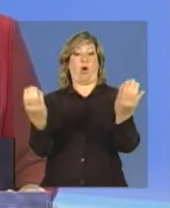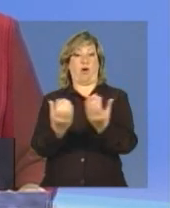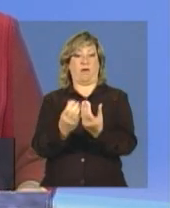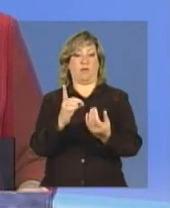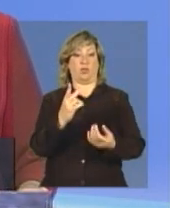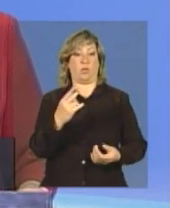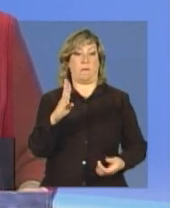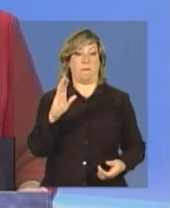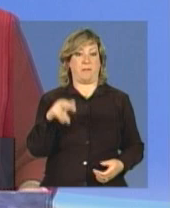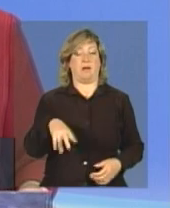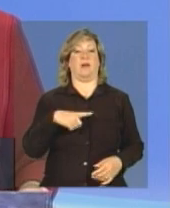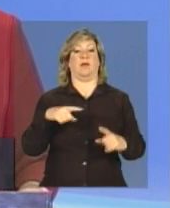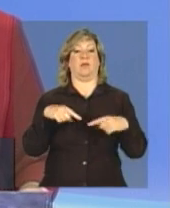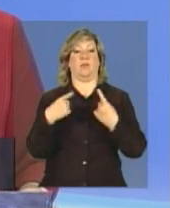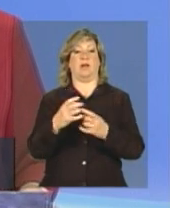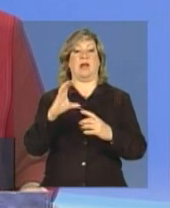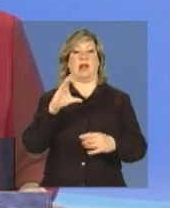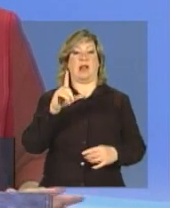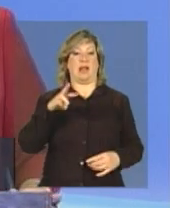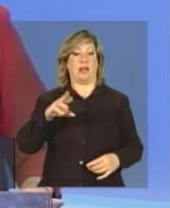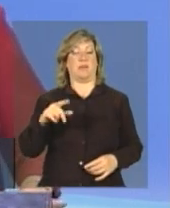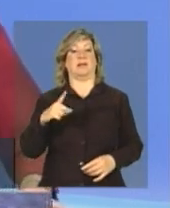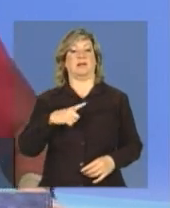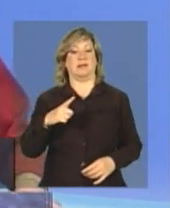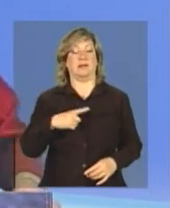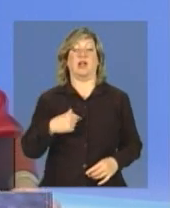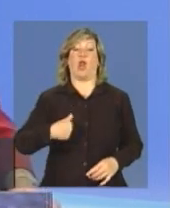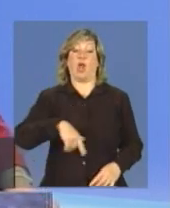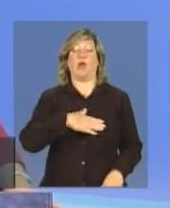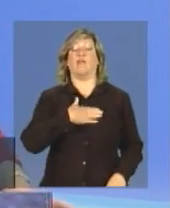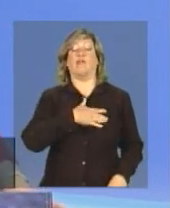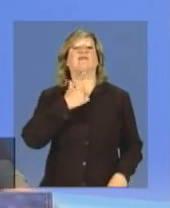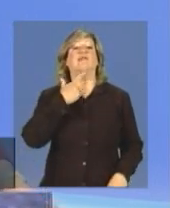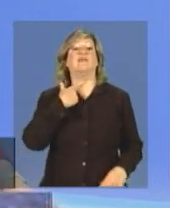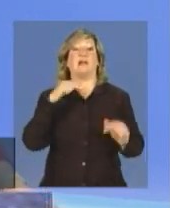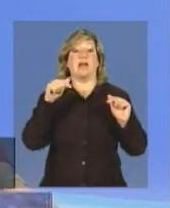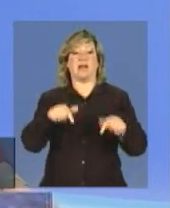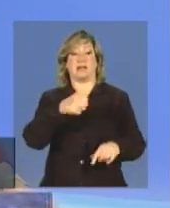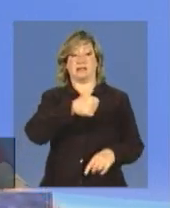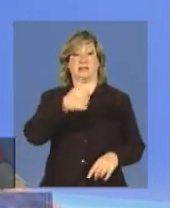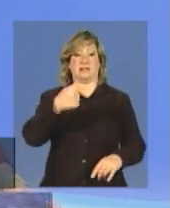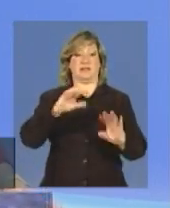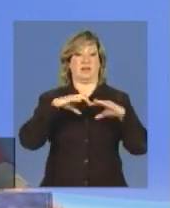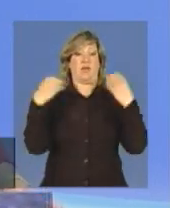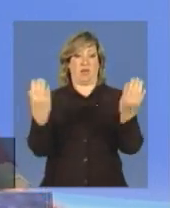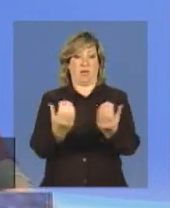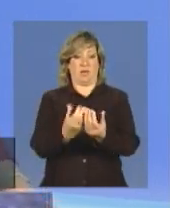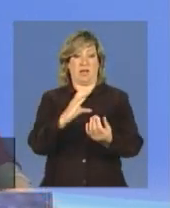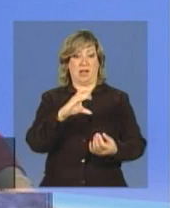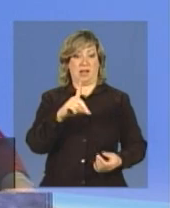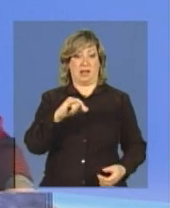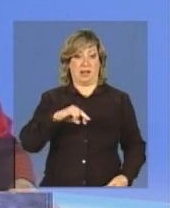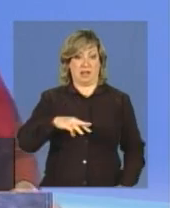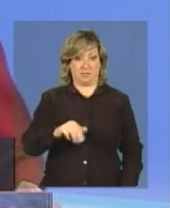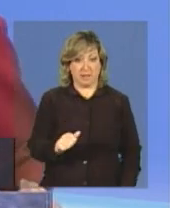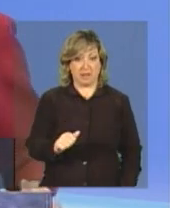do Clima, e nós gostaríamos muito que essa 17ª Conferência do